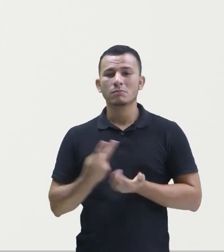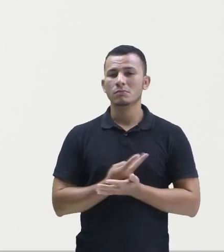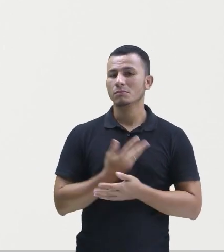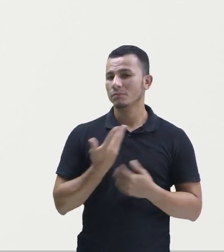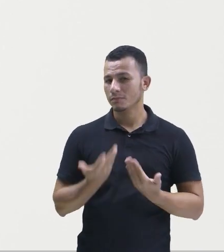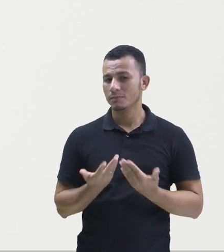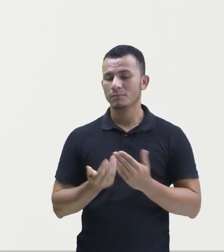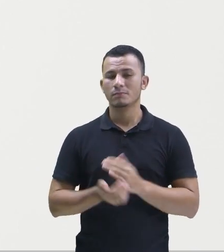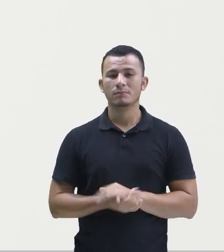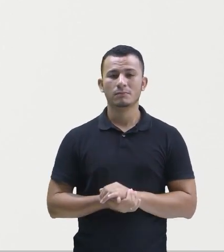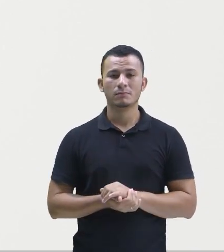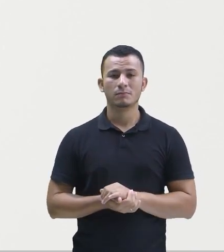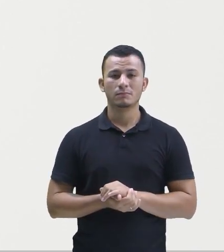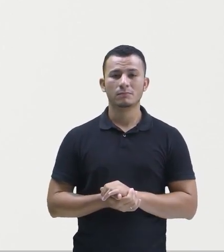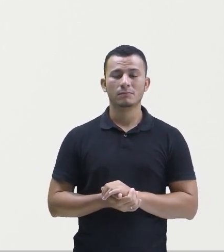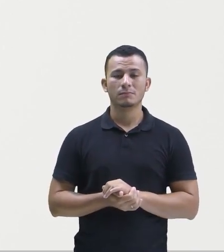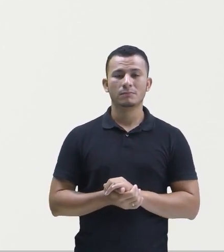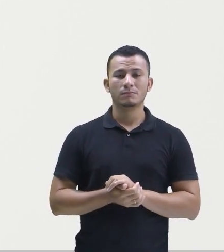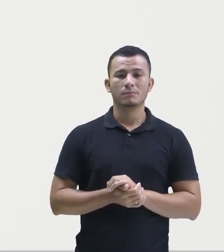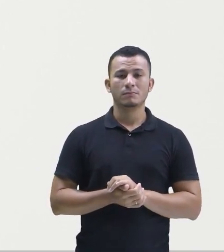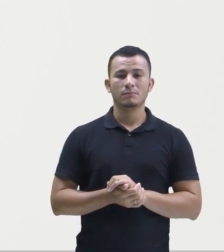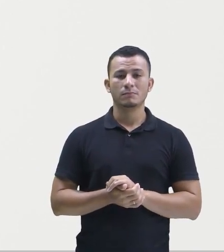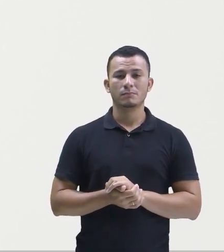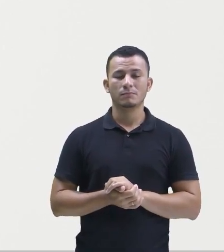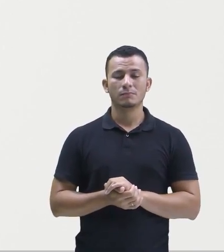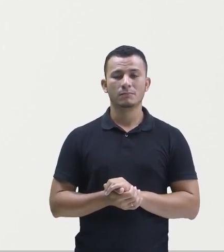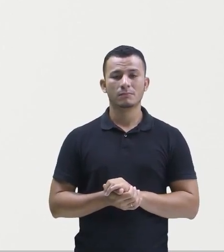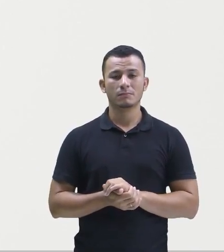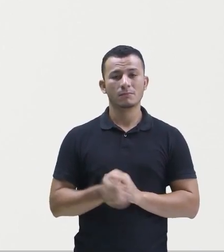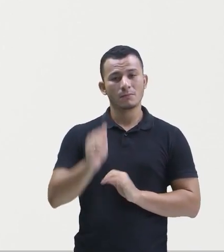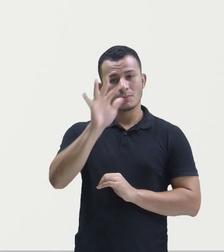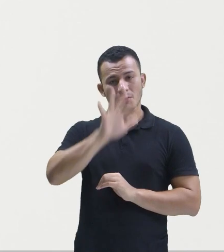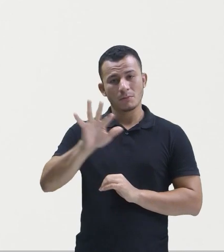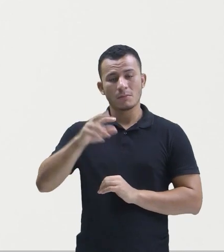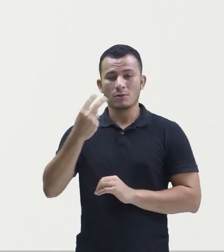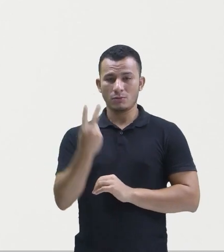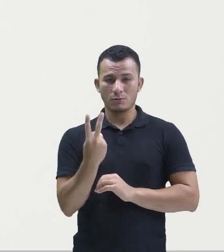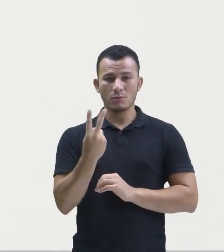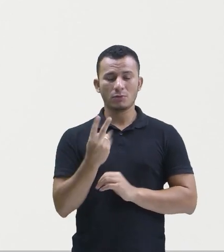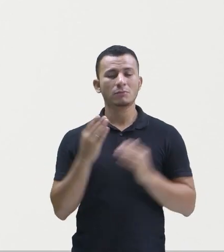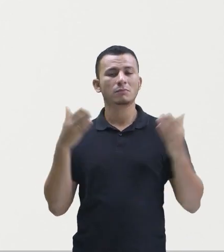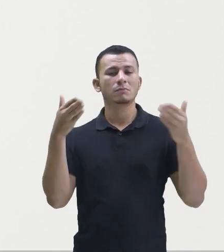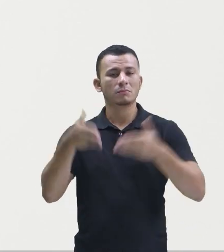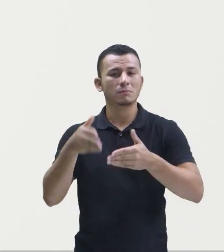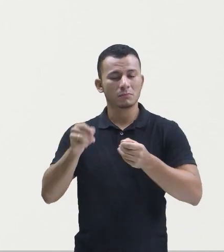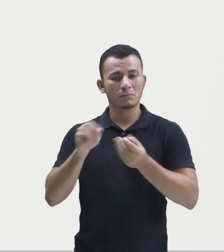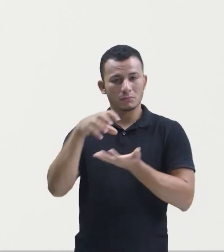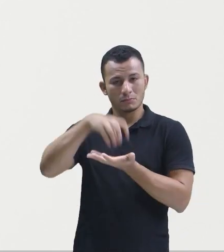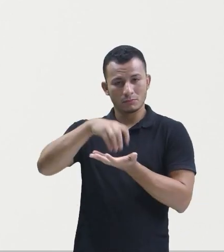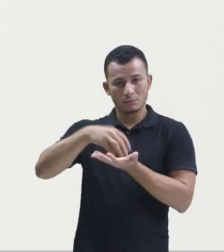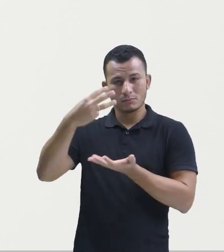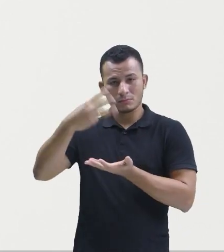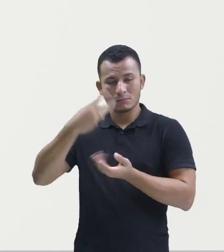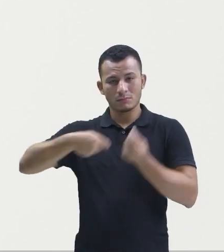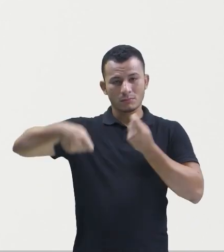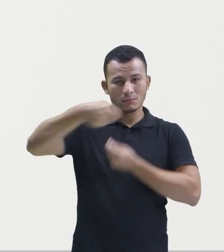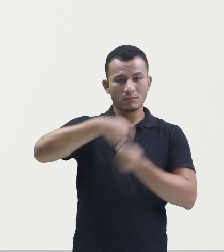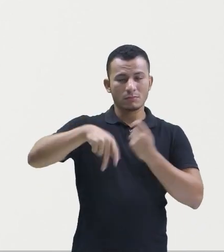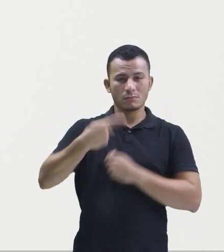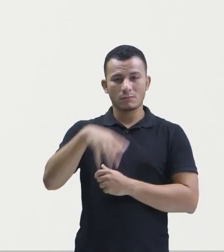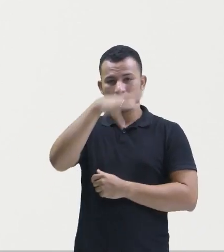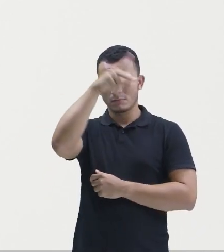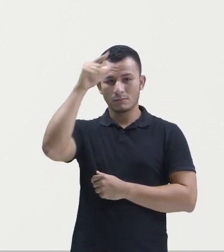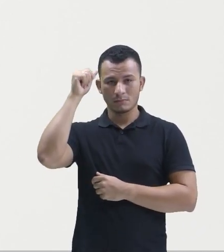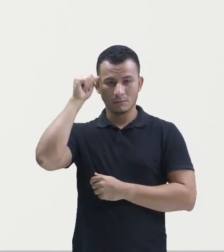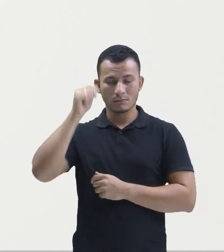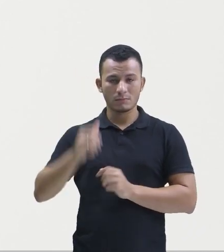Vamos ver aqui. Vamos olhar as outras. A imagem 2 refere-se ao setor terciário da economia de